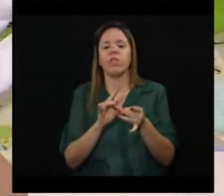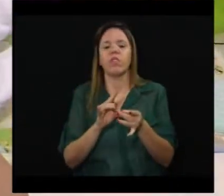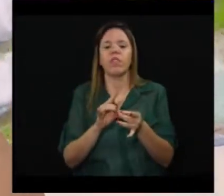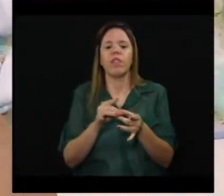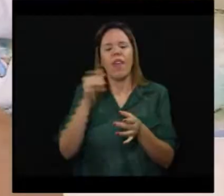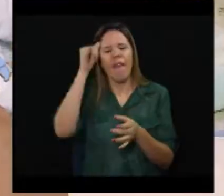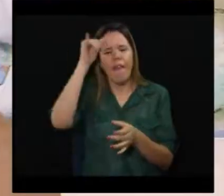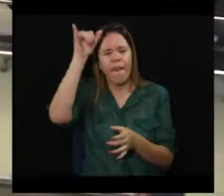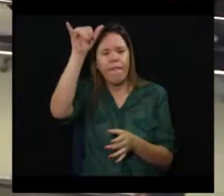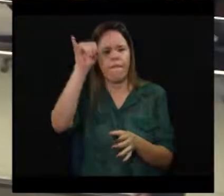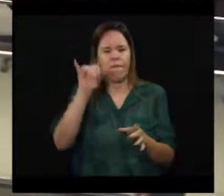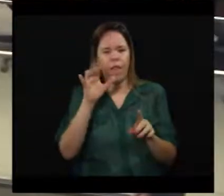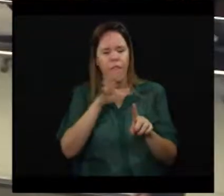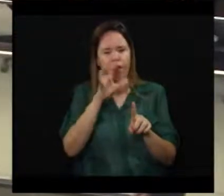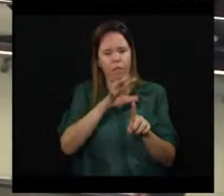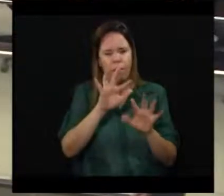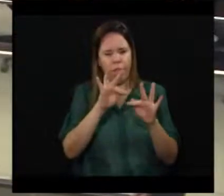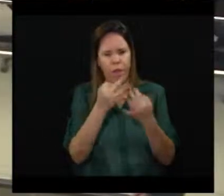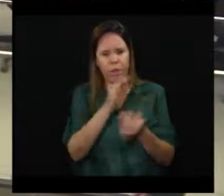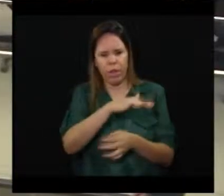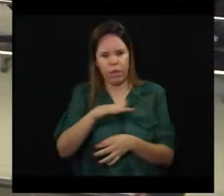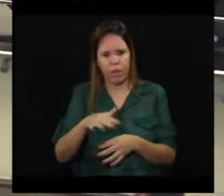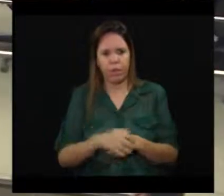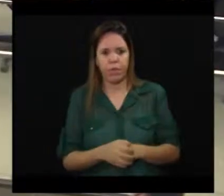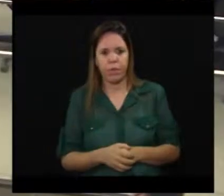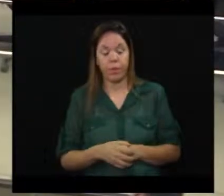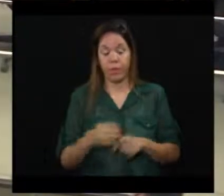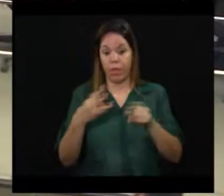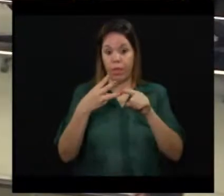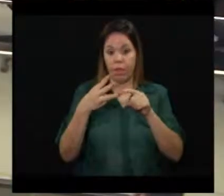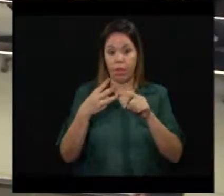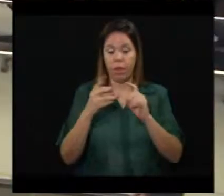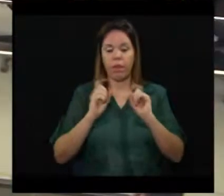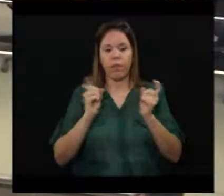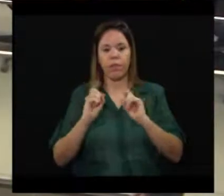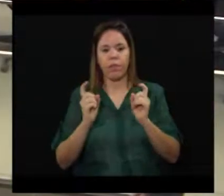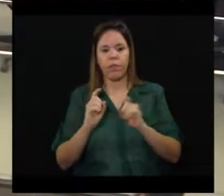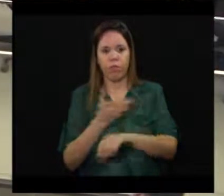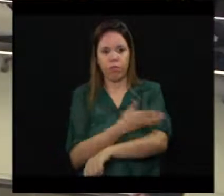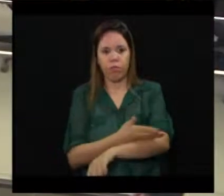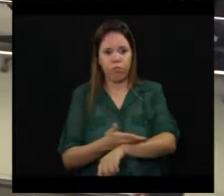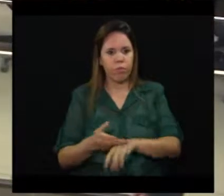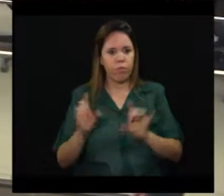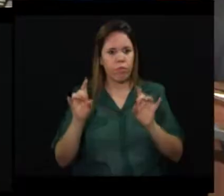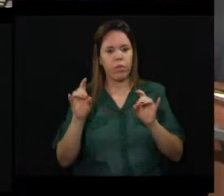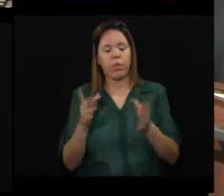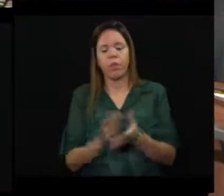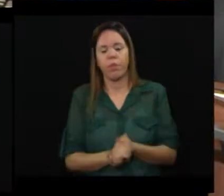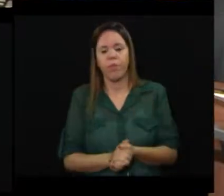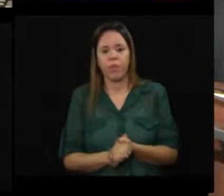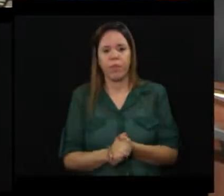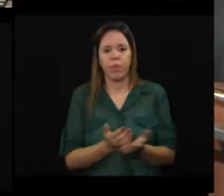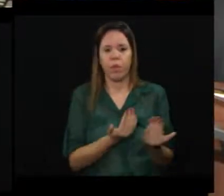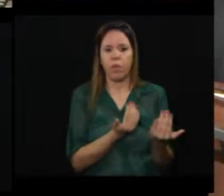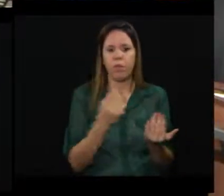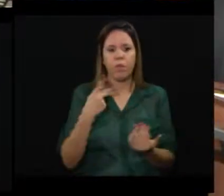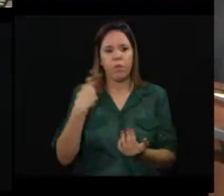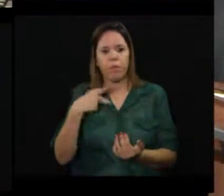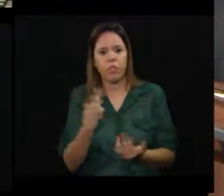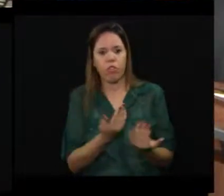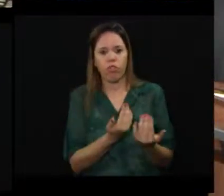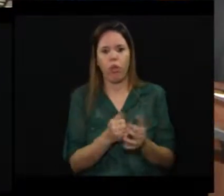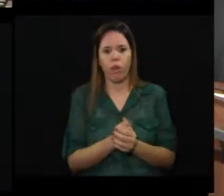parental em Campinas. Na terceira reunião ordinária do Parlamento Jovem, vereadores aprovam 8 projetos